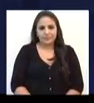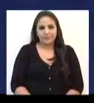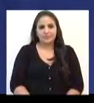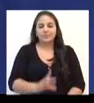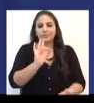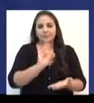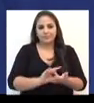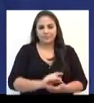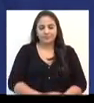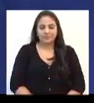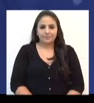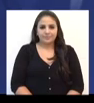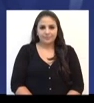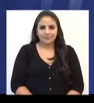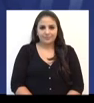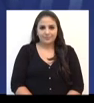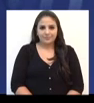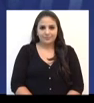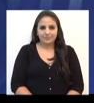congraçamento.